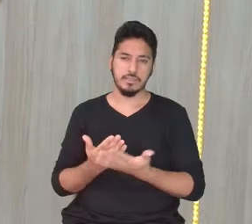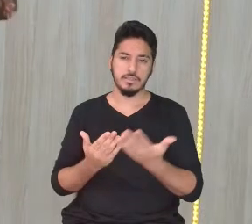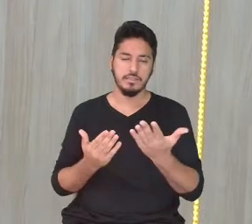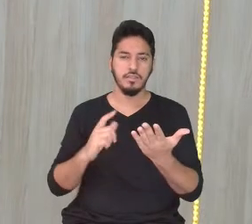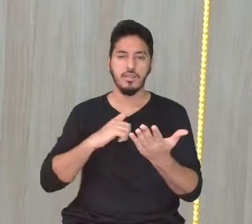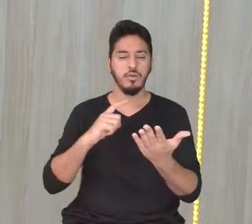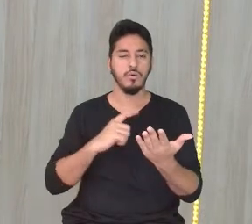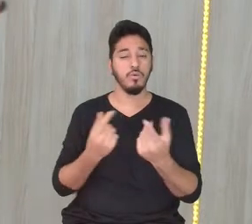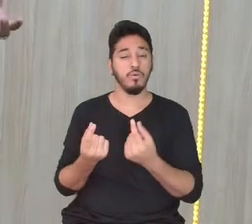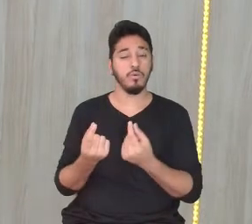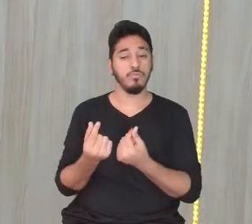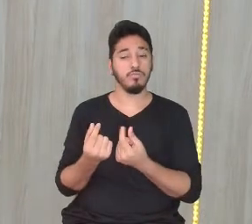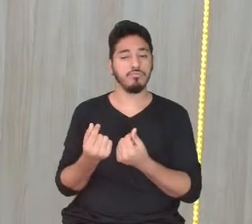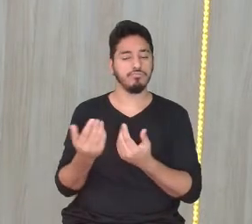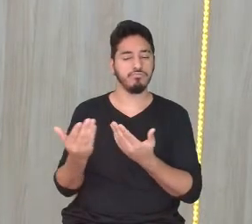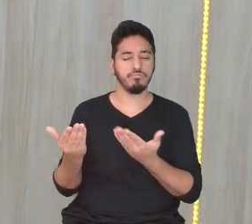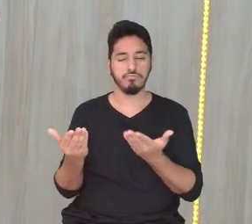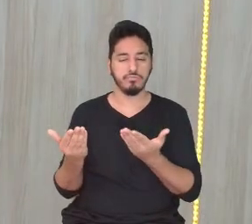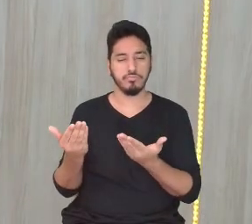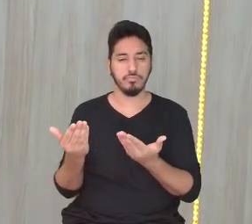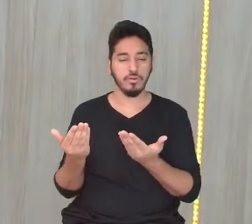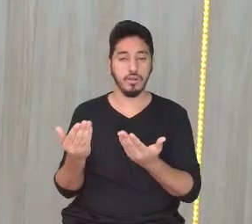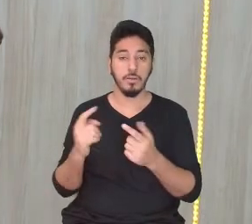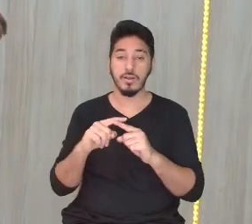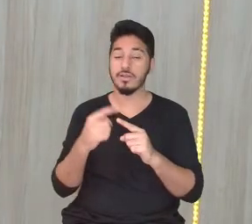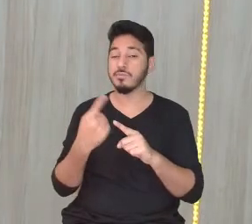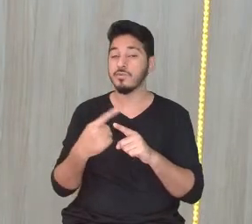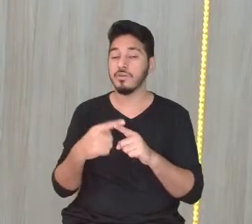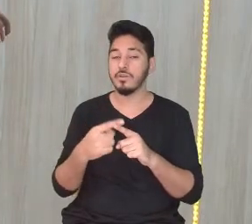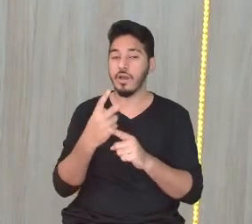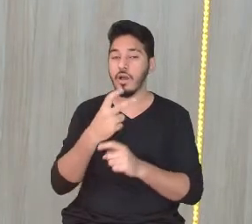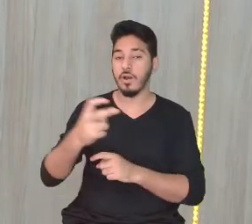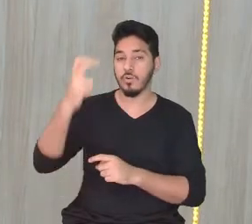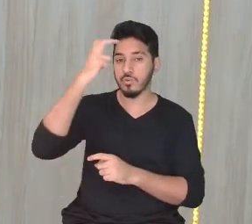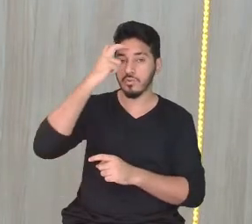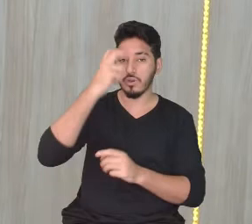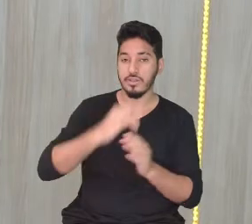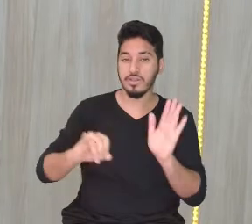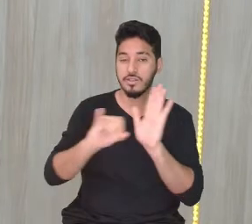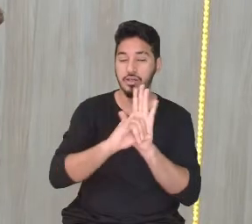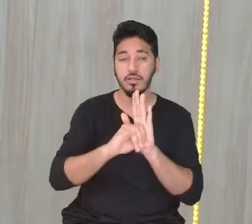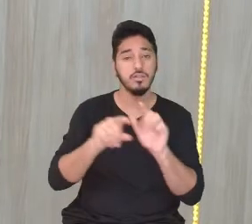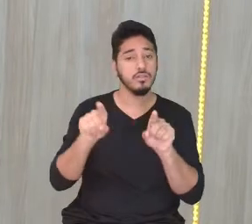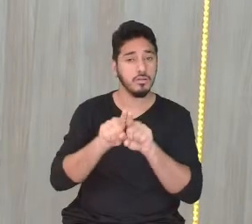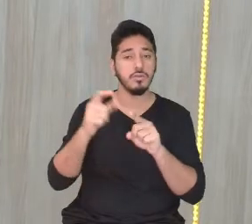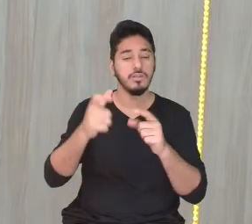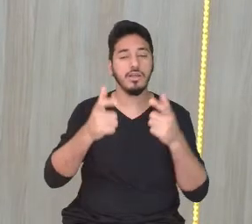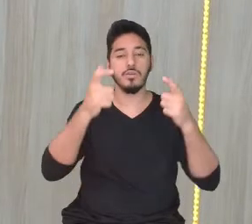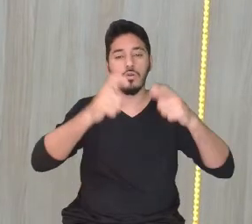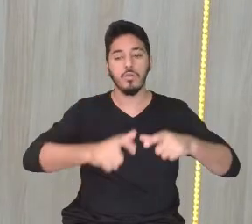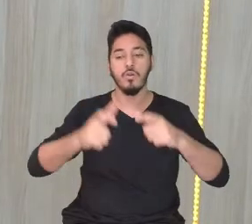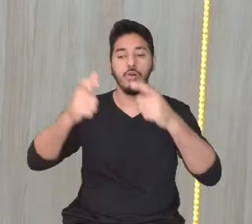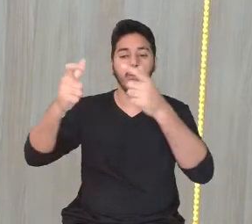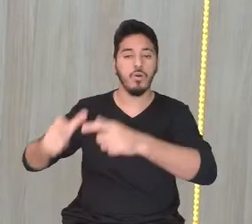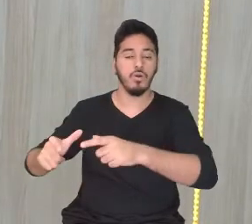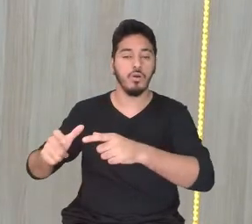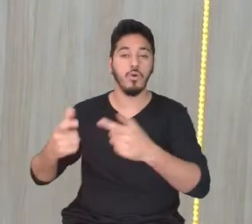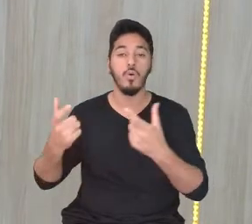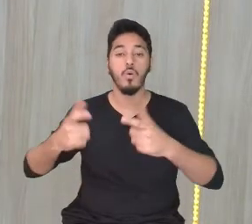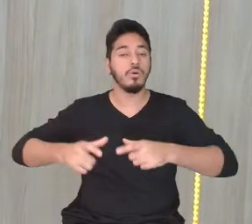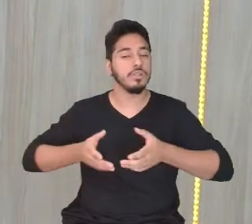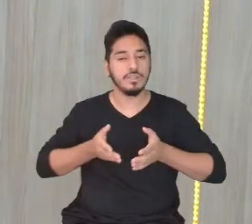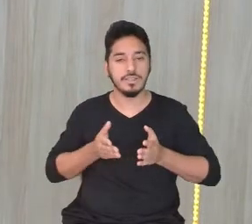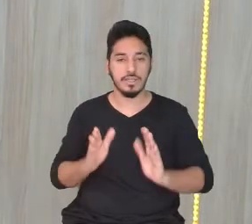tem uma condição financeira semelhante. Mas por quê? A cultura, a identidade, ela também está localizada onde